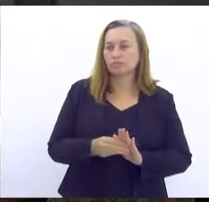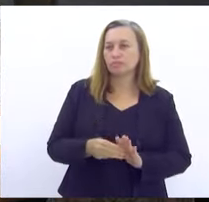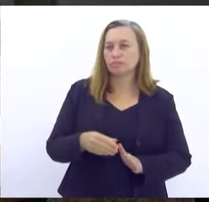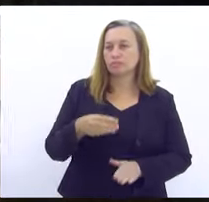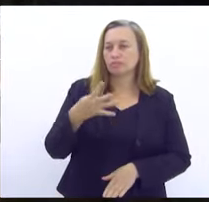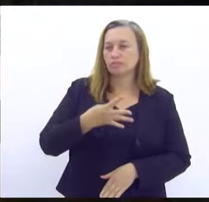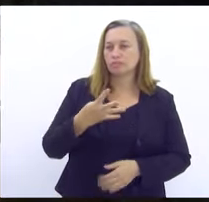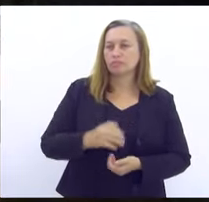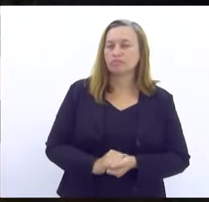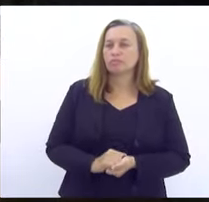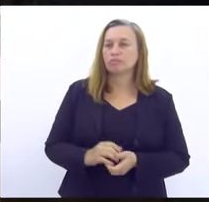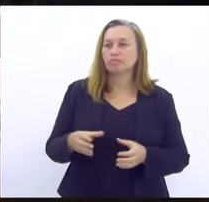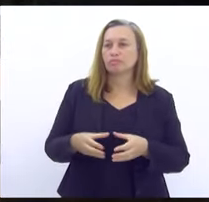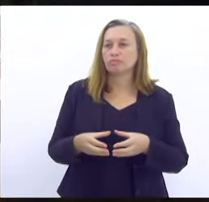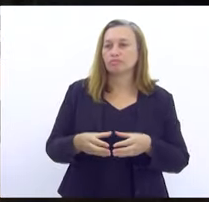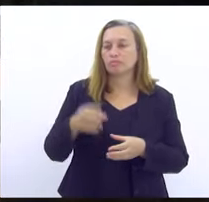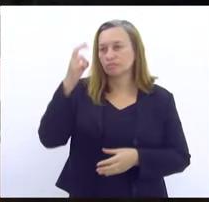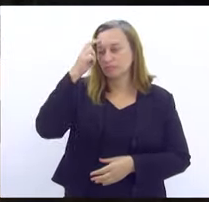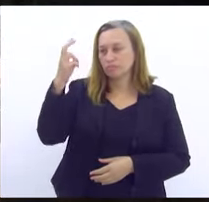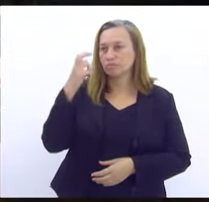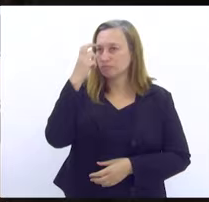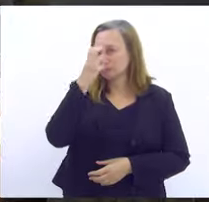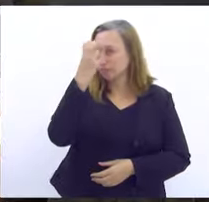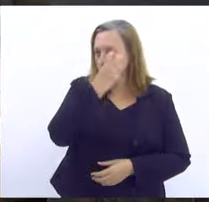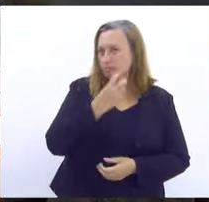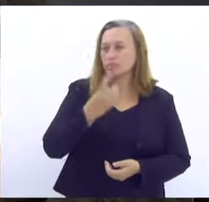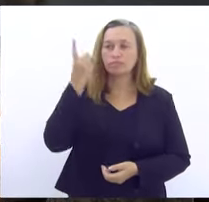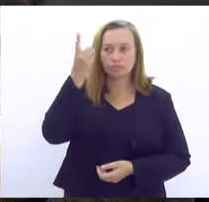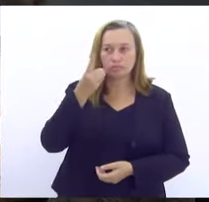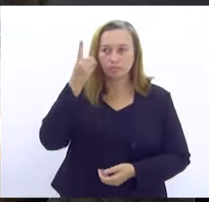Pela Comissão de Cultura, deputada Verônica Lima.